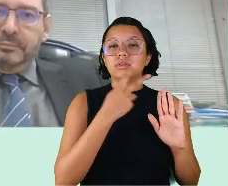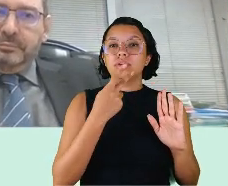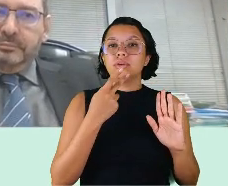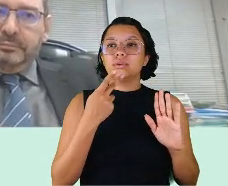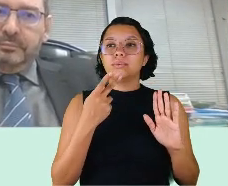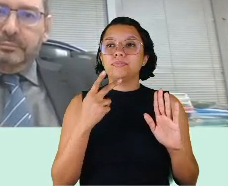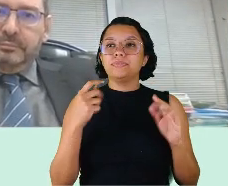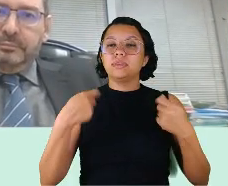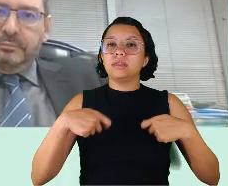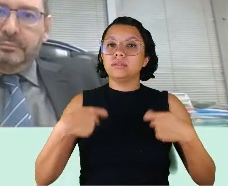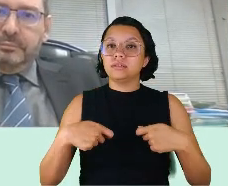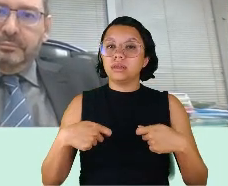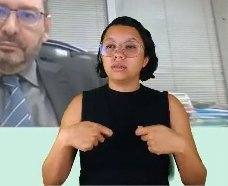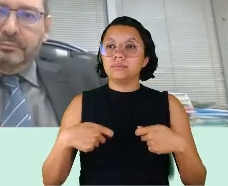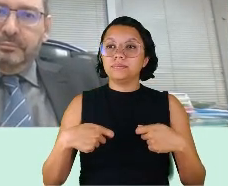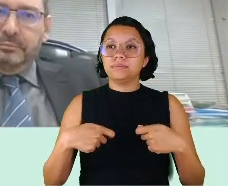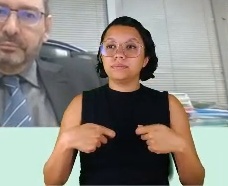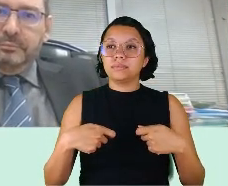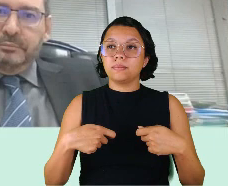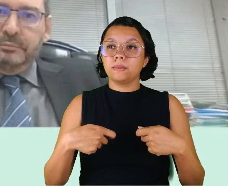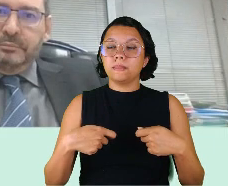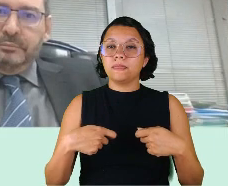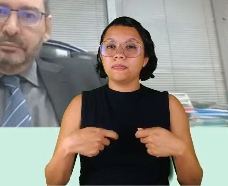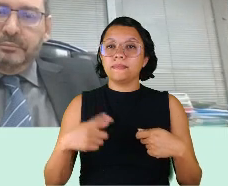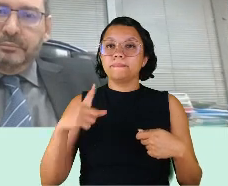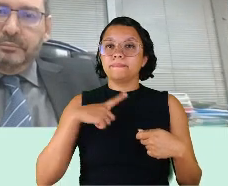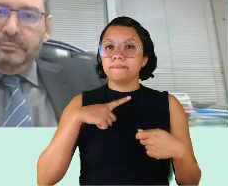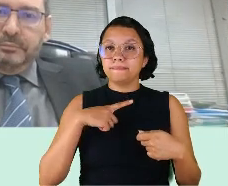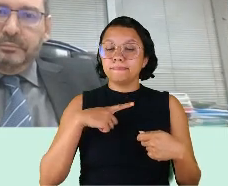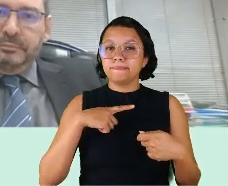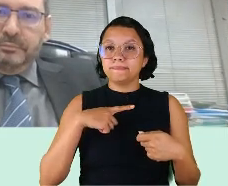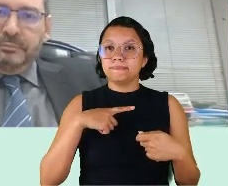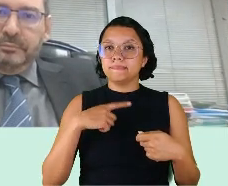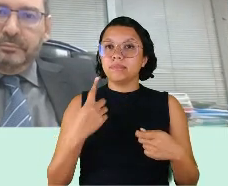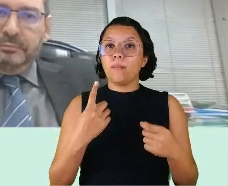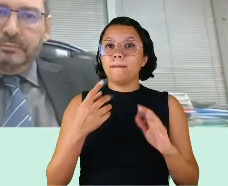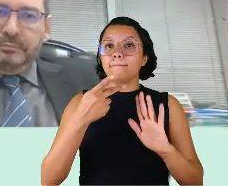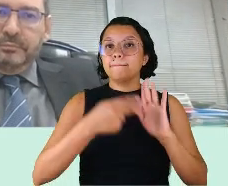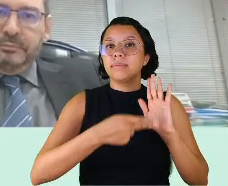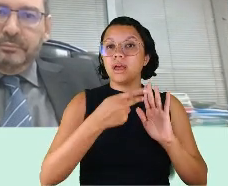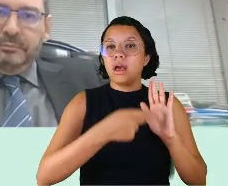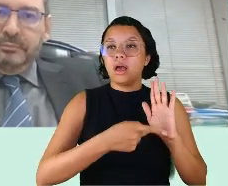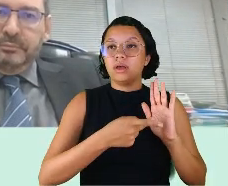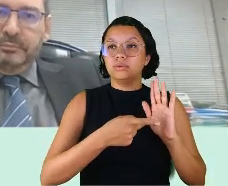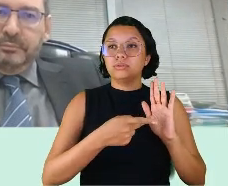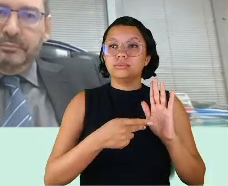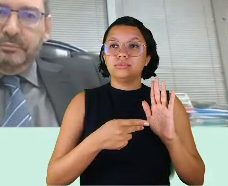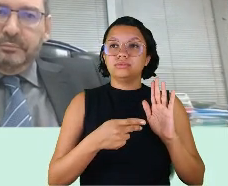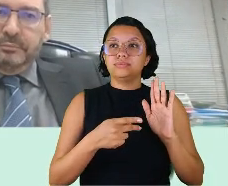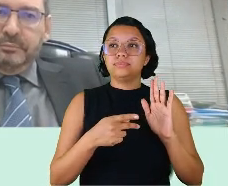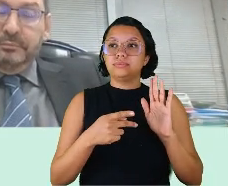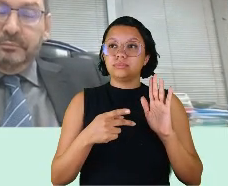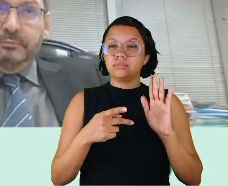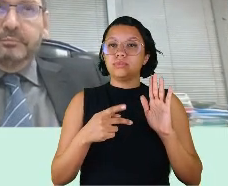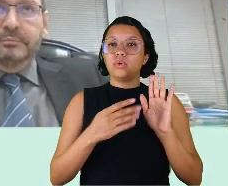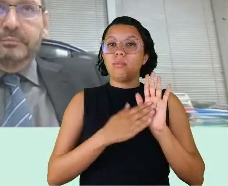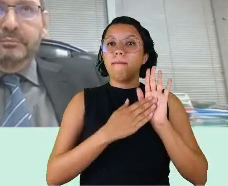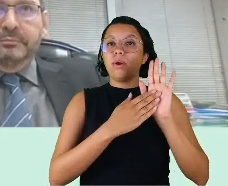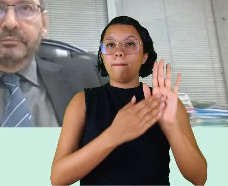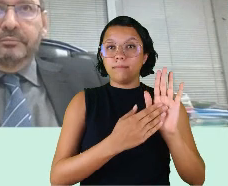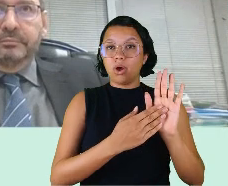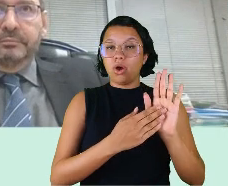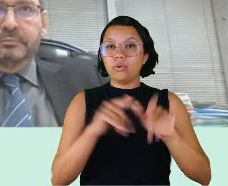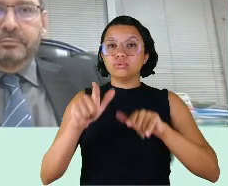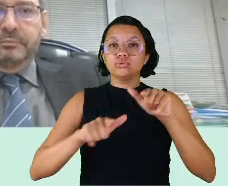resolução que é necessário que se faça um plano com uma proposta